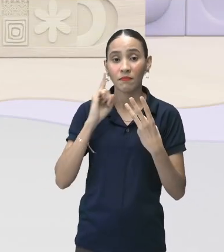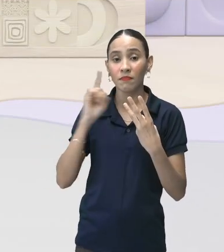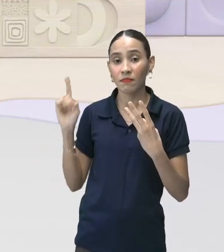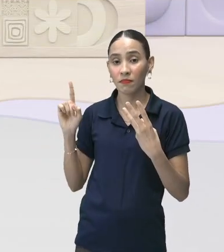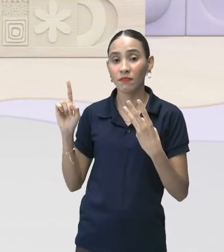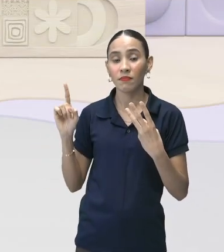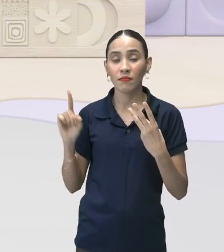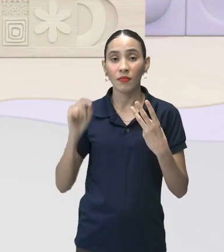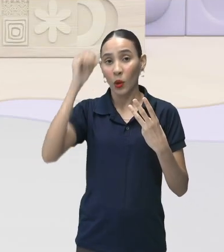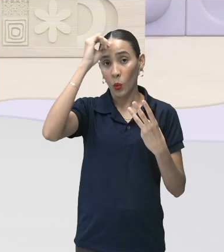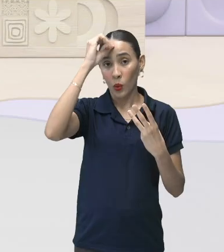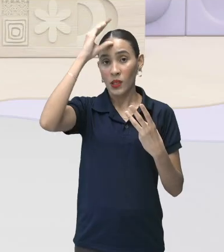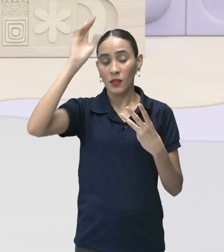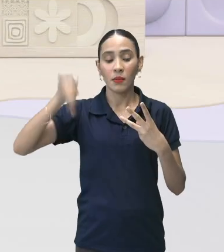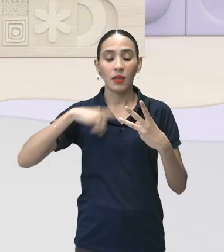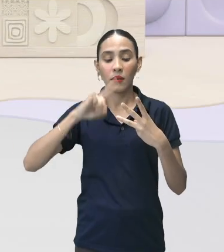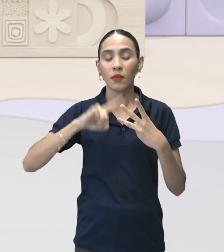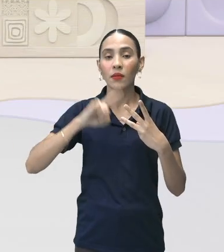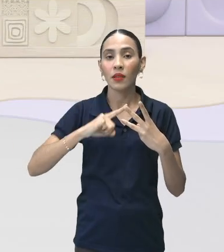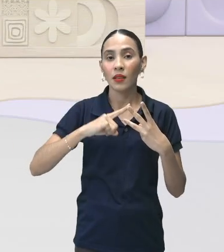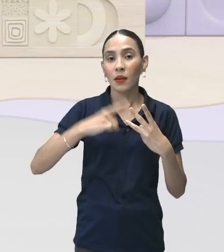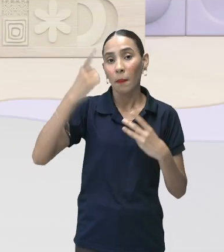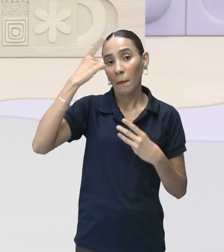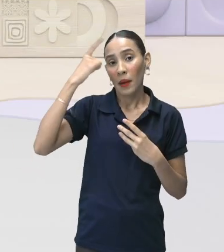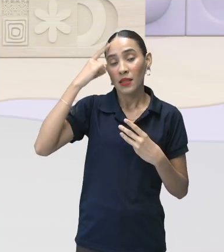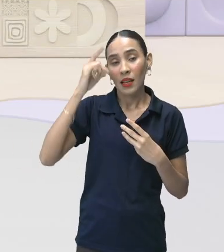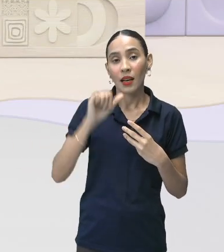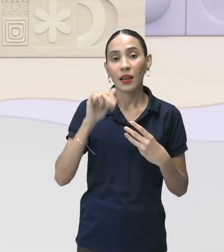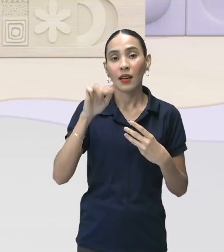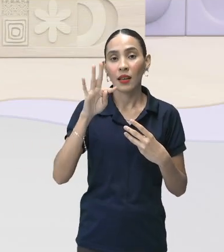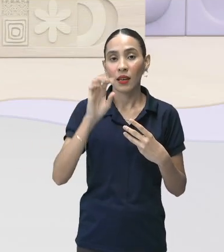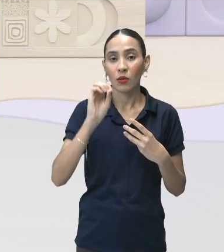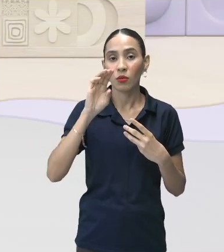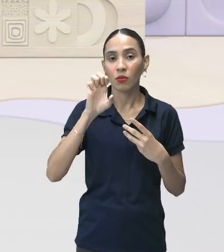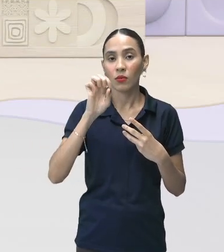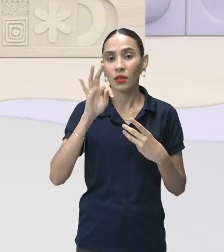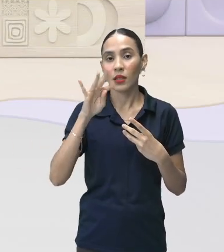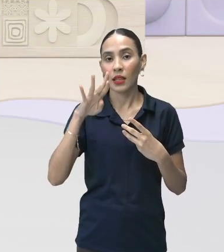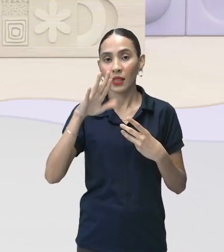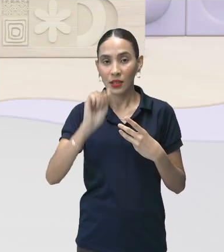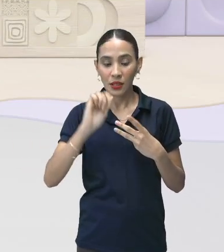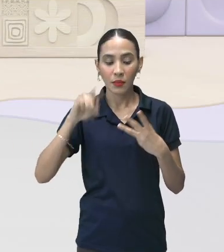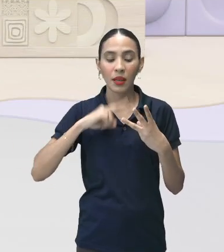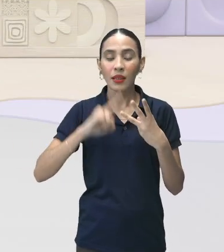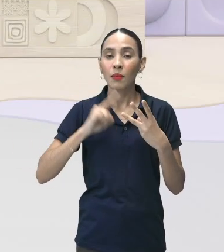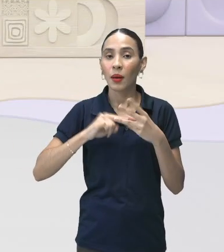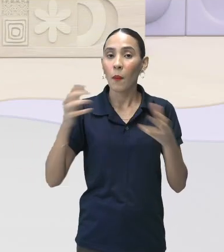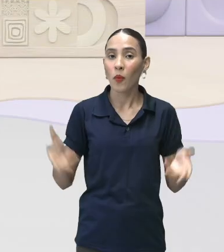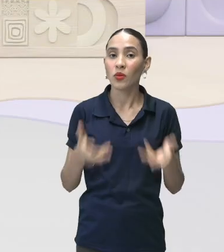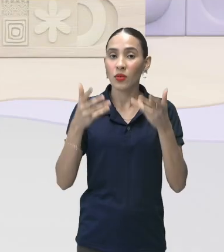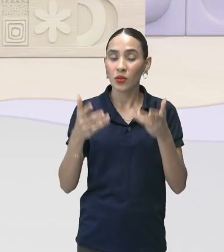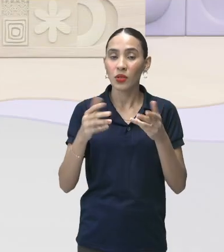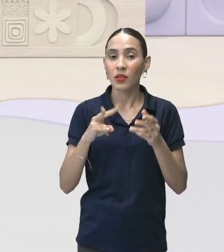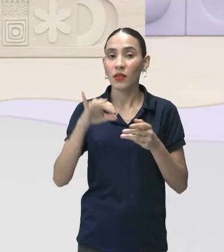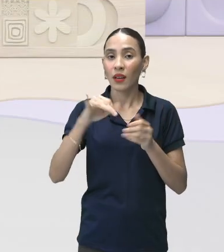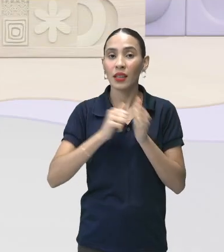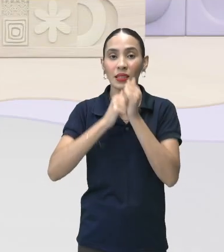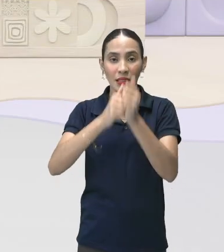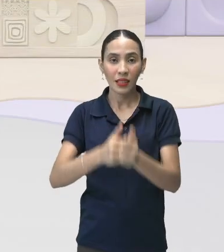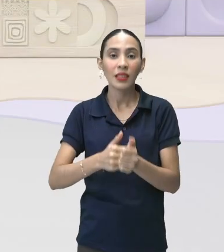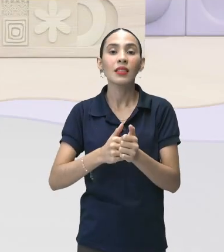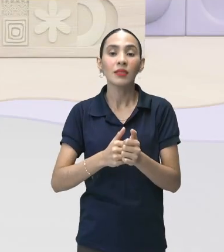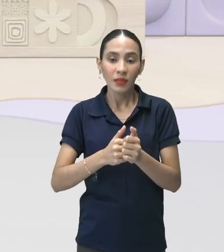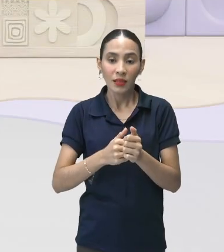no autoconhecimento, pensar a nossa autoestima e pensar também as motivações que vão, de